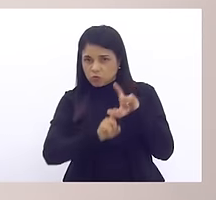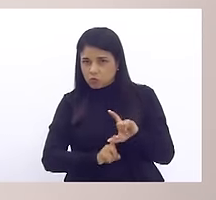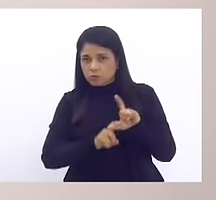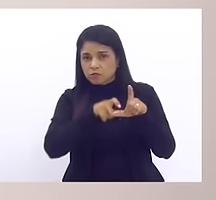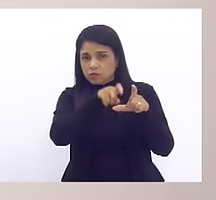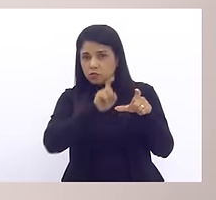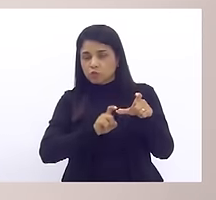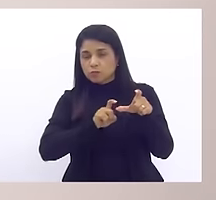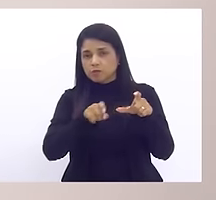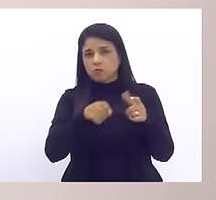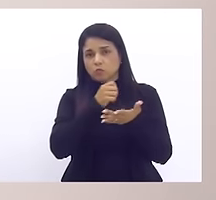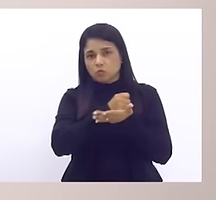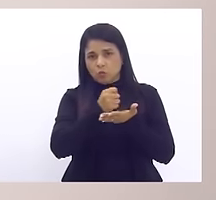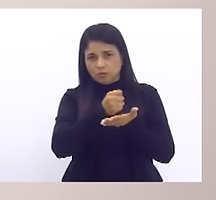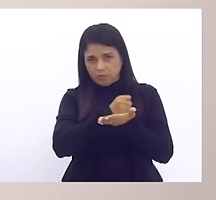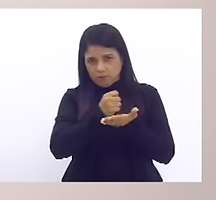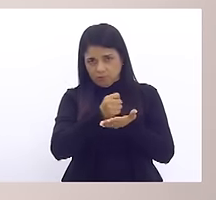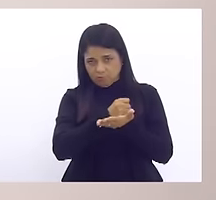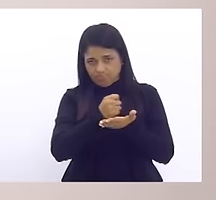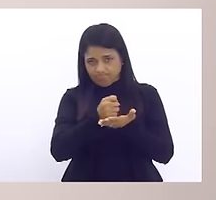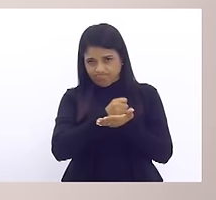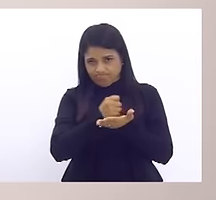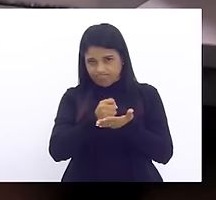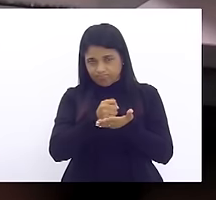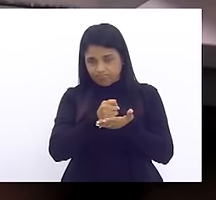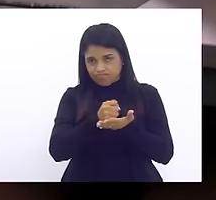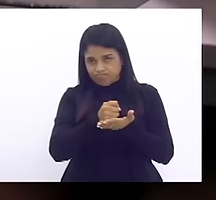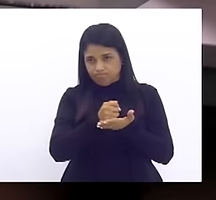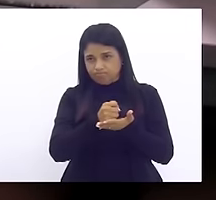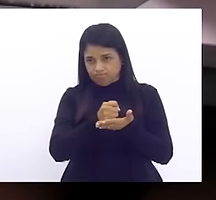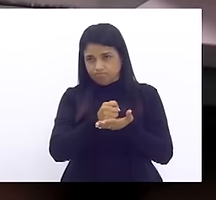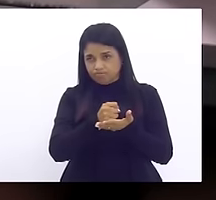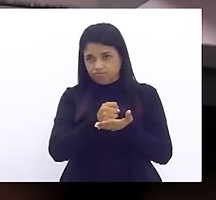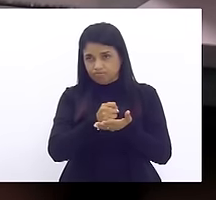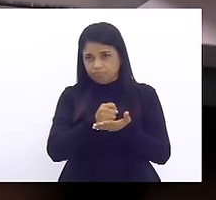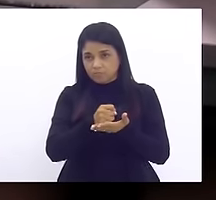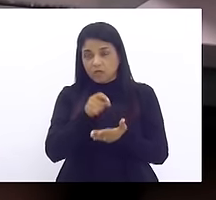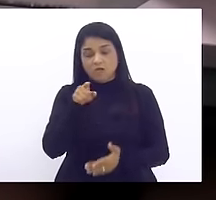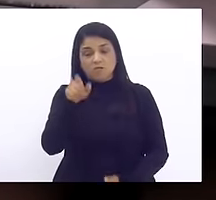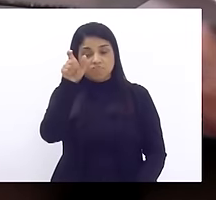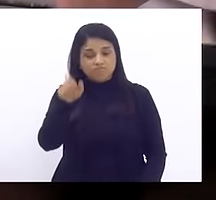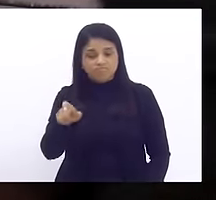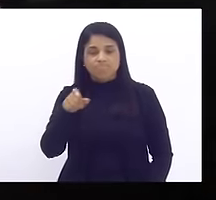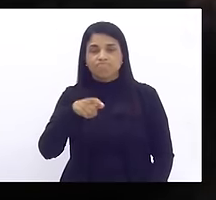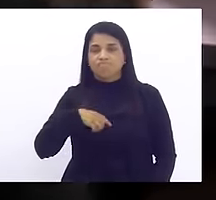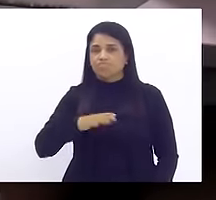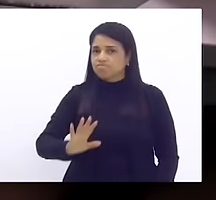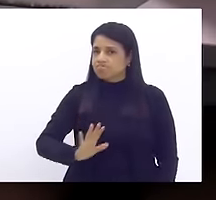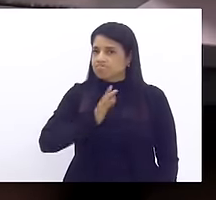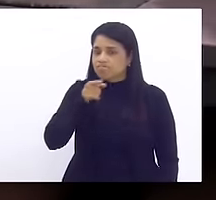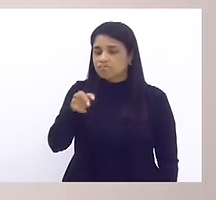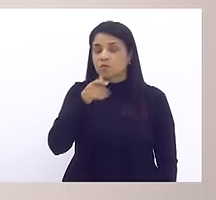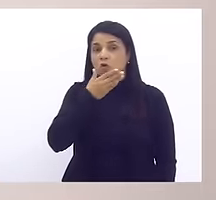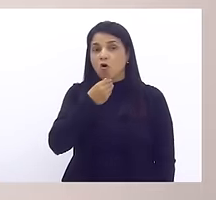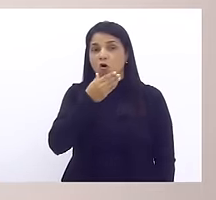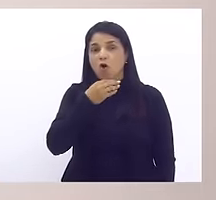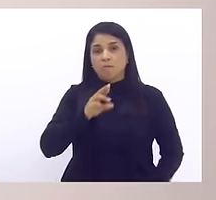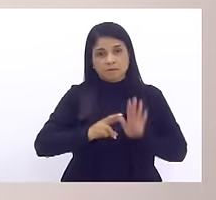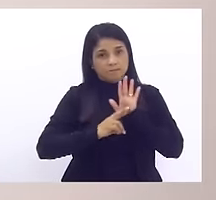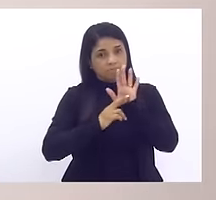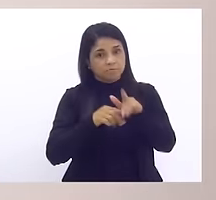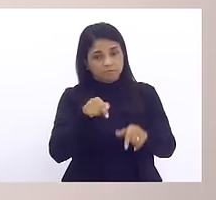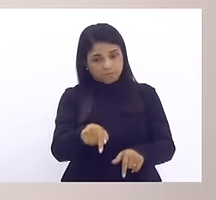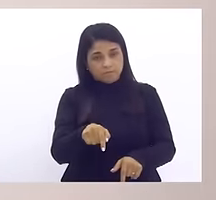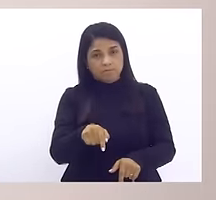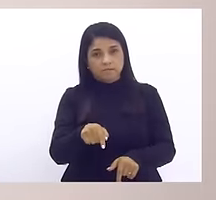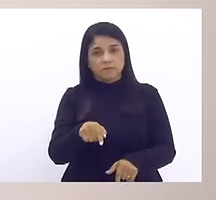momento é o mínimo de dignidade é um menino aqui porque o senhor foi homem a diretora que